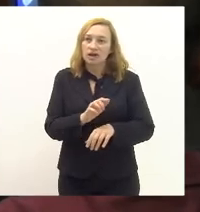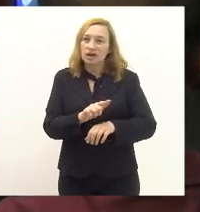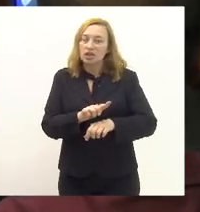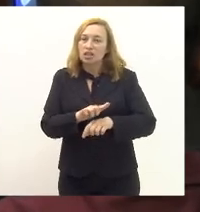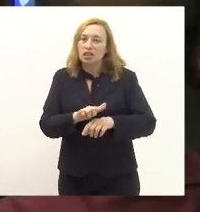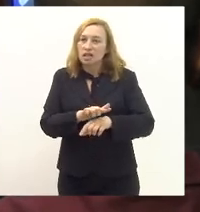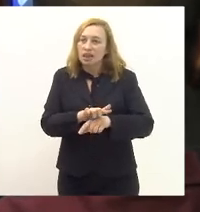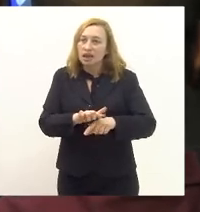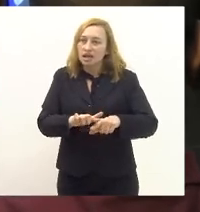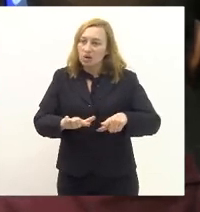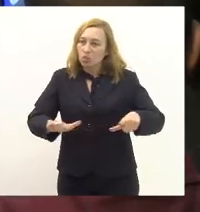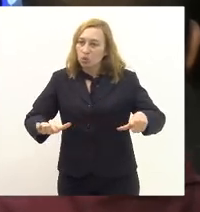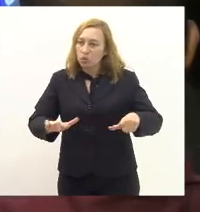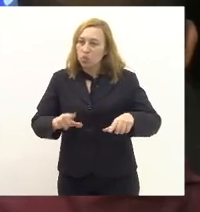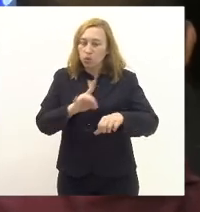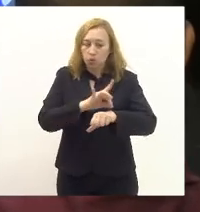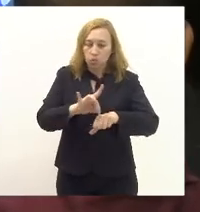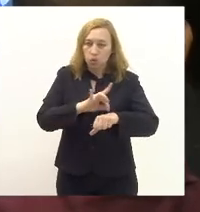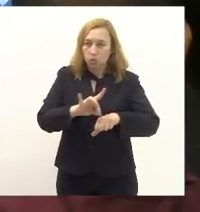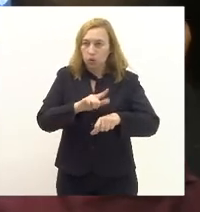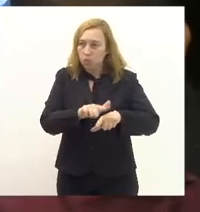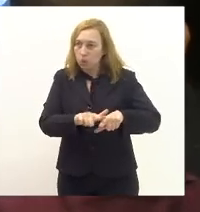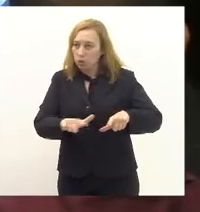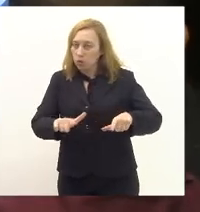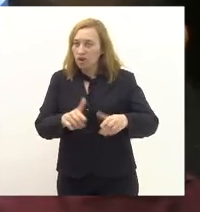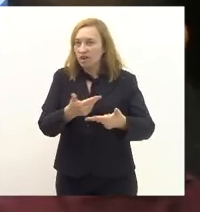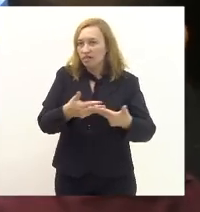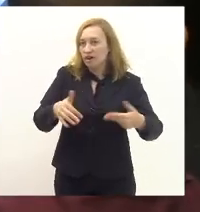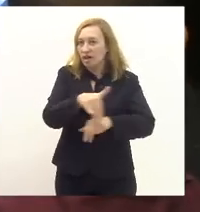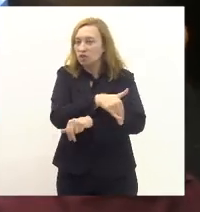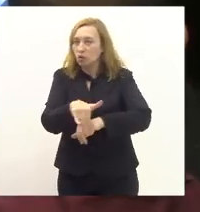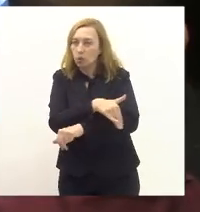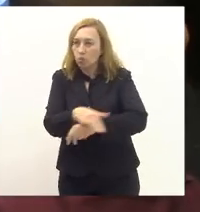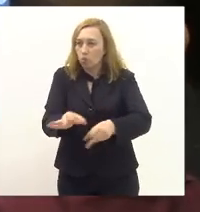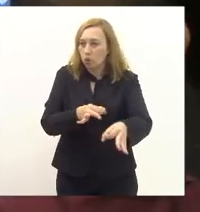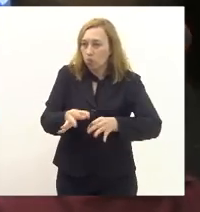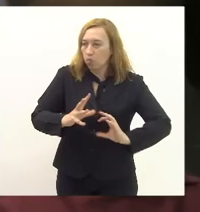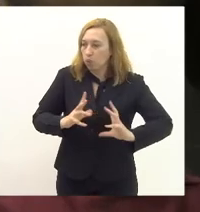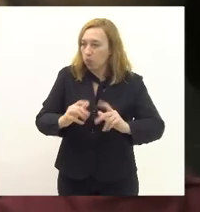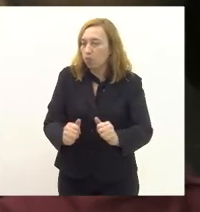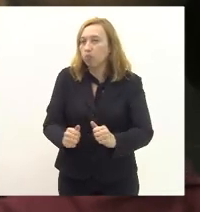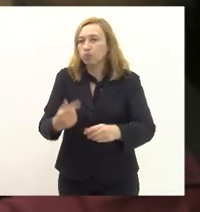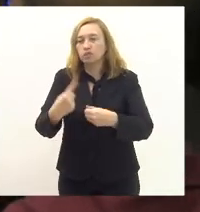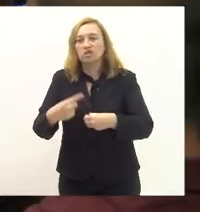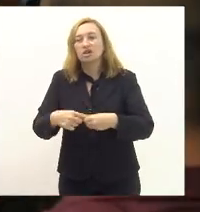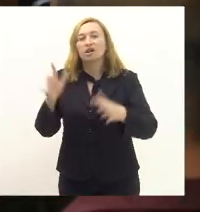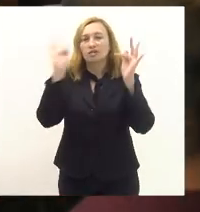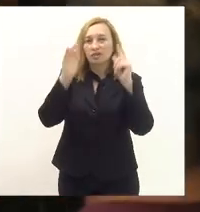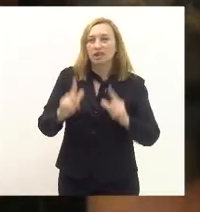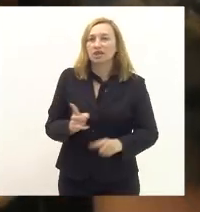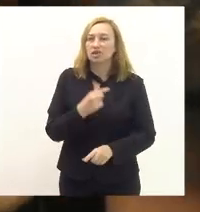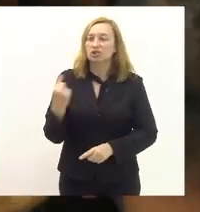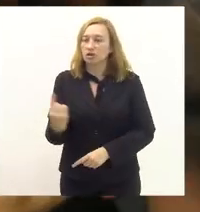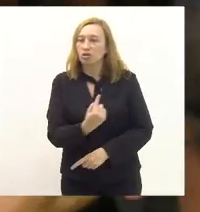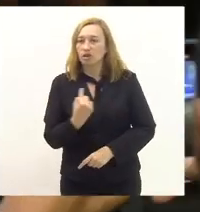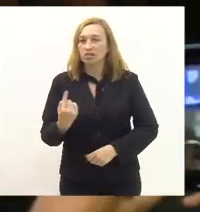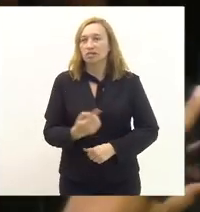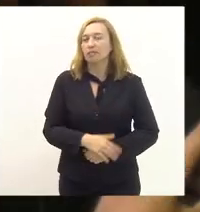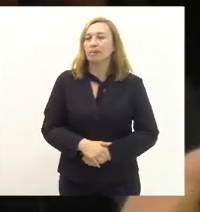drenagem e saneamento, né, em várias ruas desse bairro. Então, nós ficamos muito felizes,